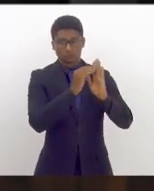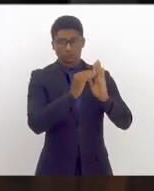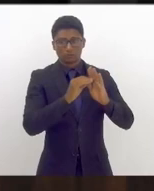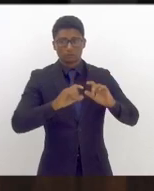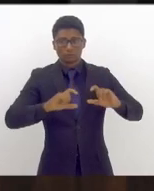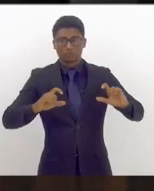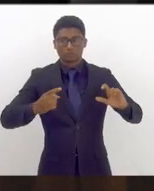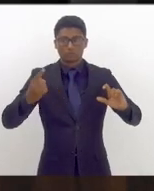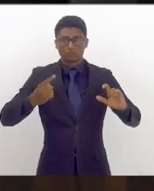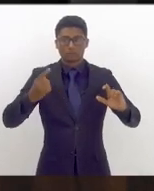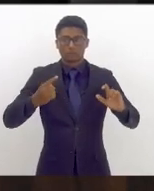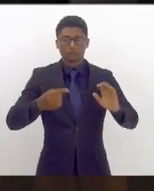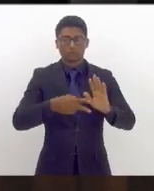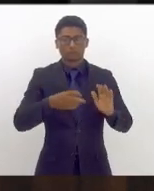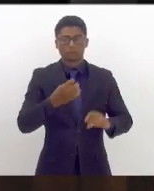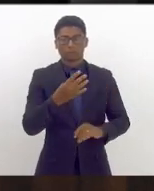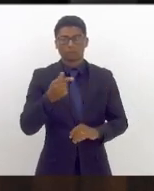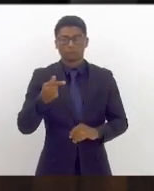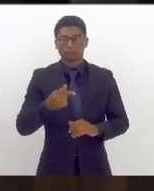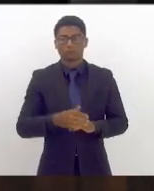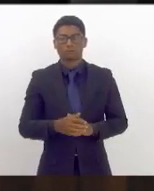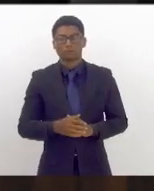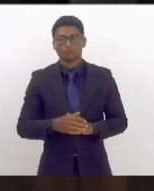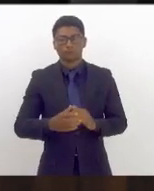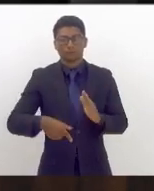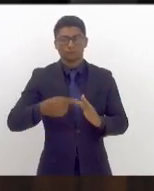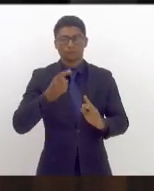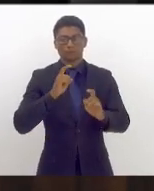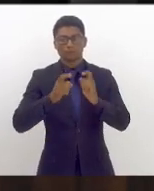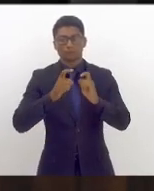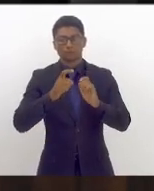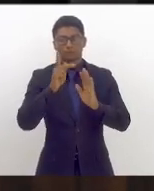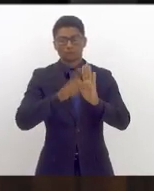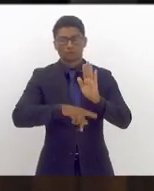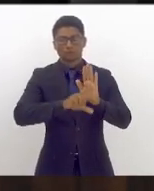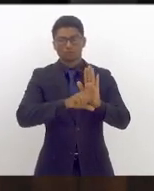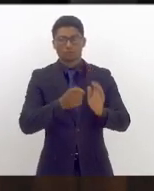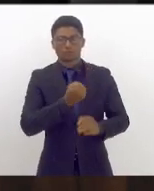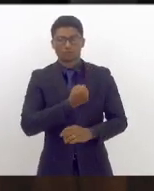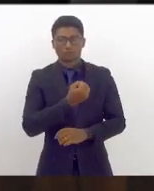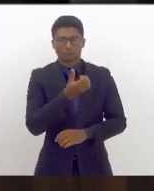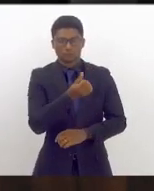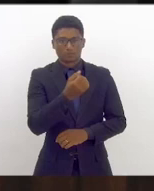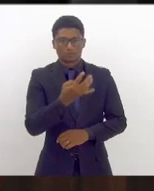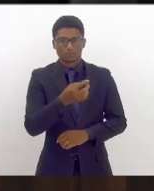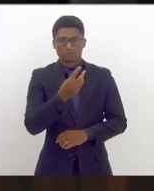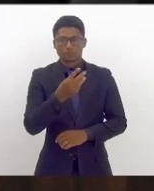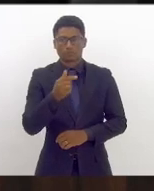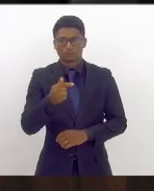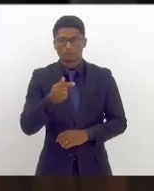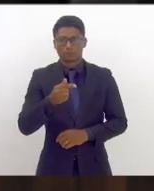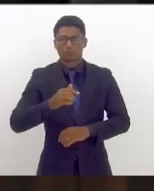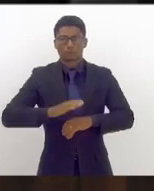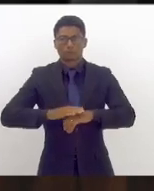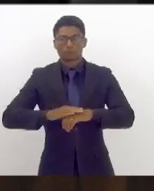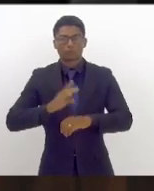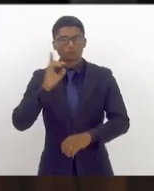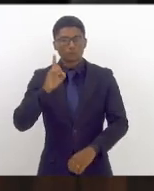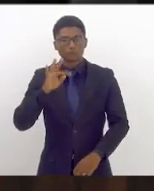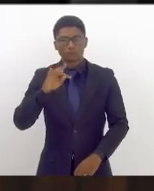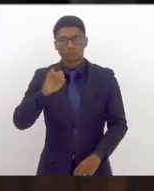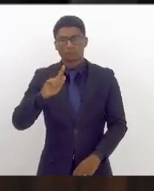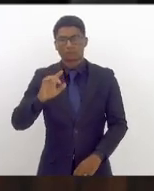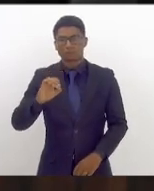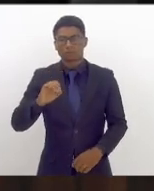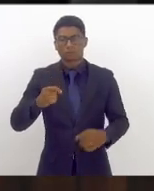do artigo 47 hoje meto interno intermitação ordinária primeira discussão projeto de lei 643722 Deputado Thiago Pampulha